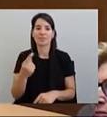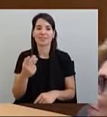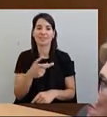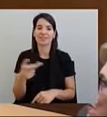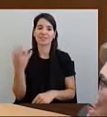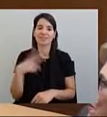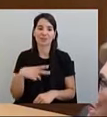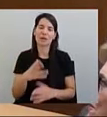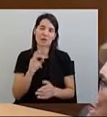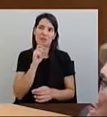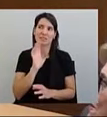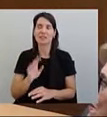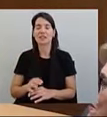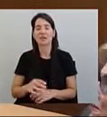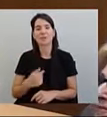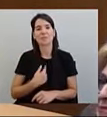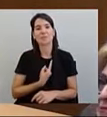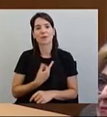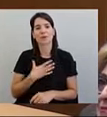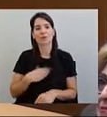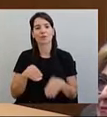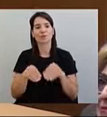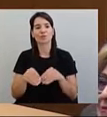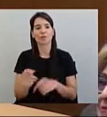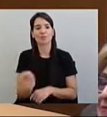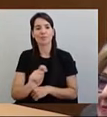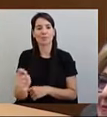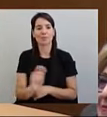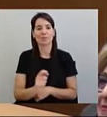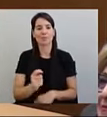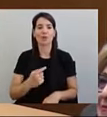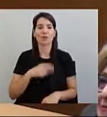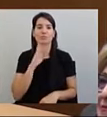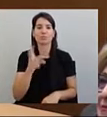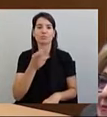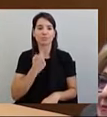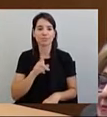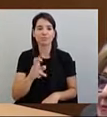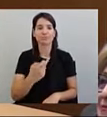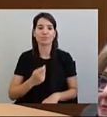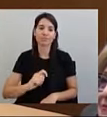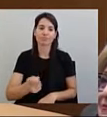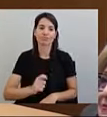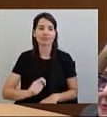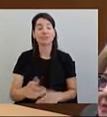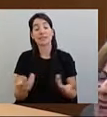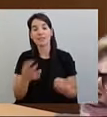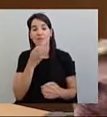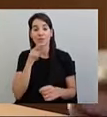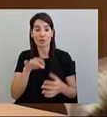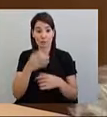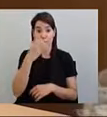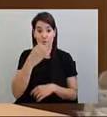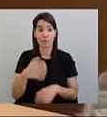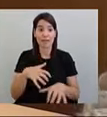vai ter. Eu não resisto a um bom jogo de ping-pong e, portanto, tenho de responder outra vez ao Sr. Vereador Pedro Patacho. E já que estamos a falar de suínos, eu na Assembleia